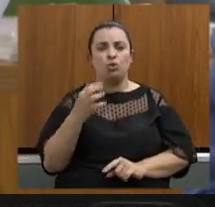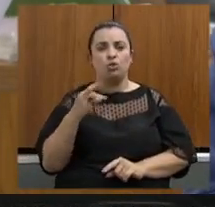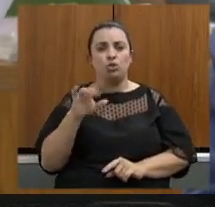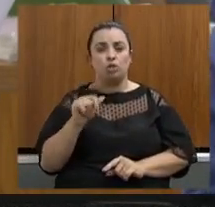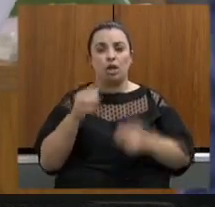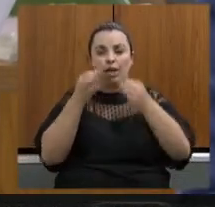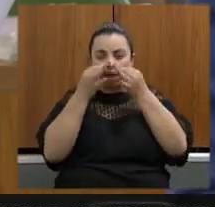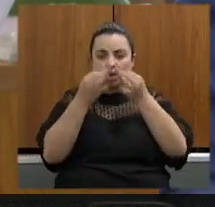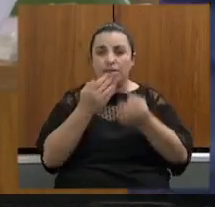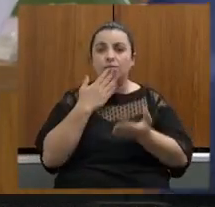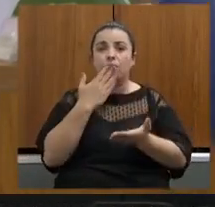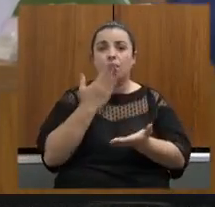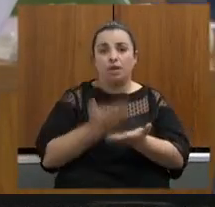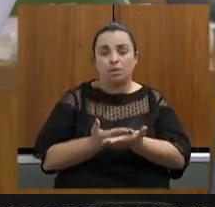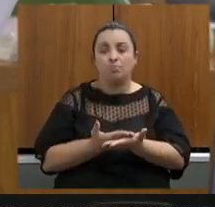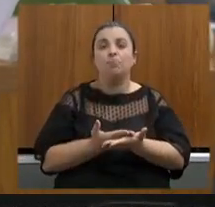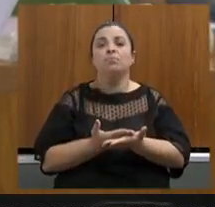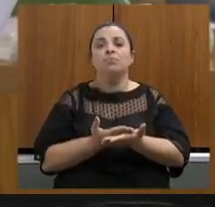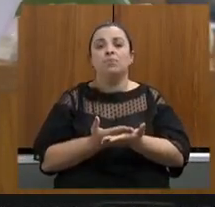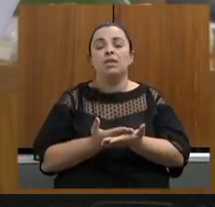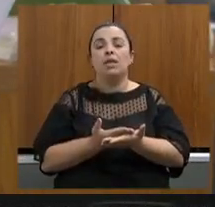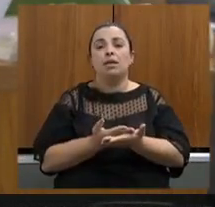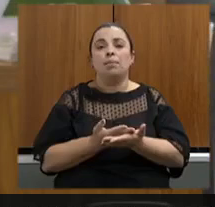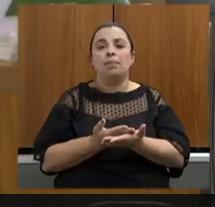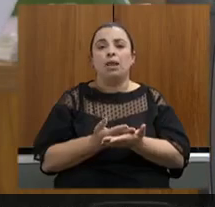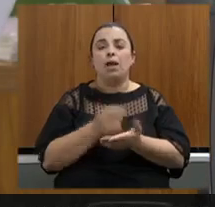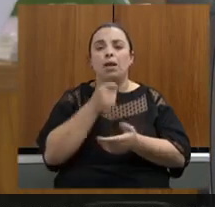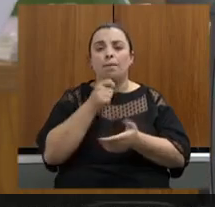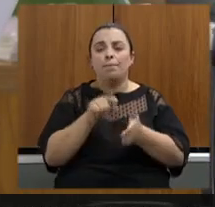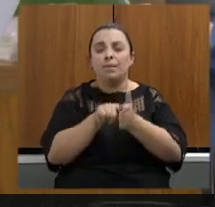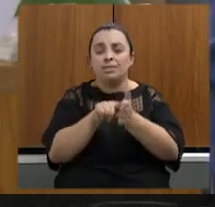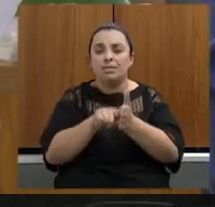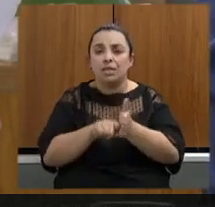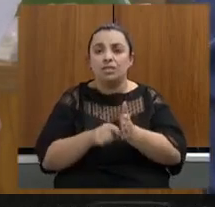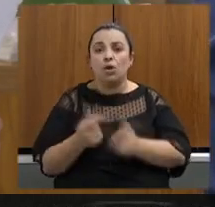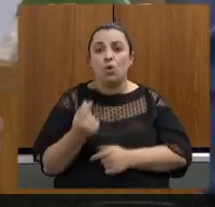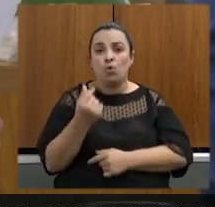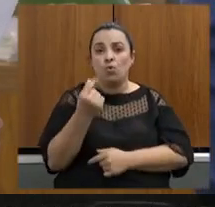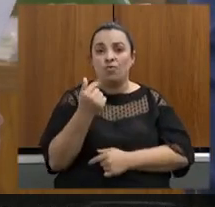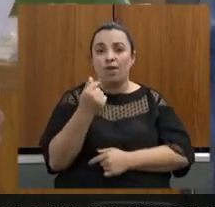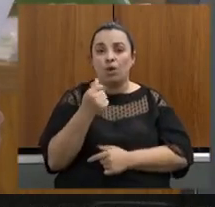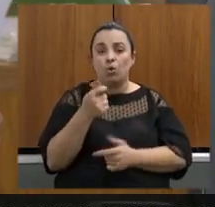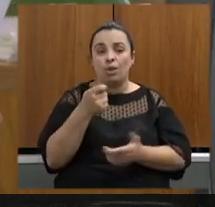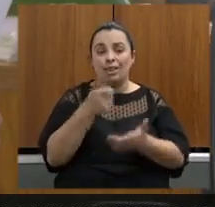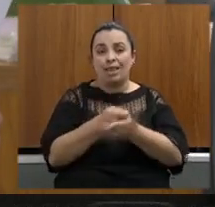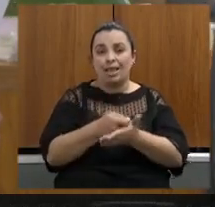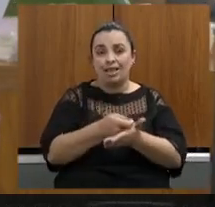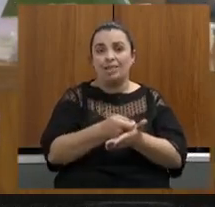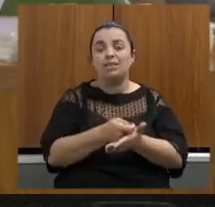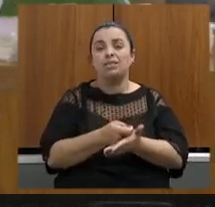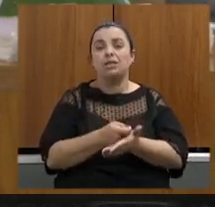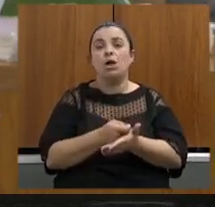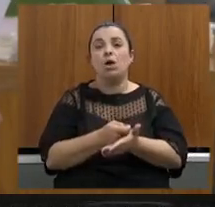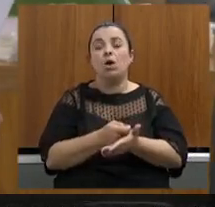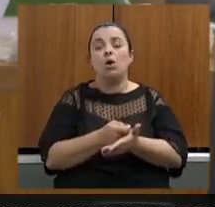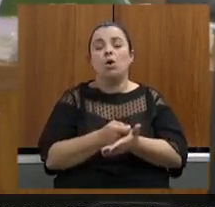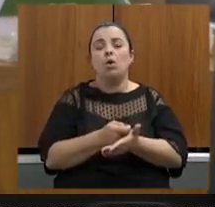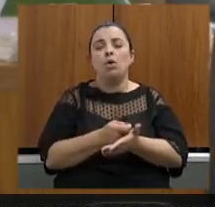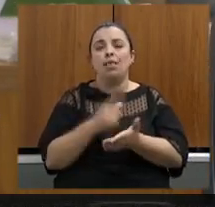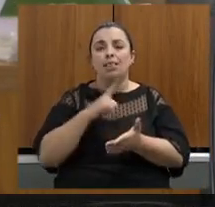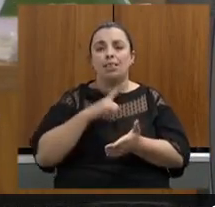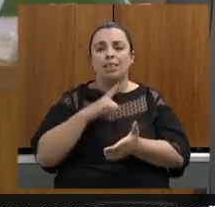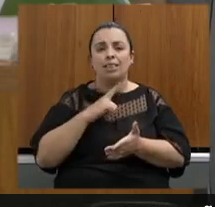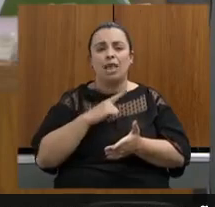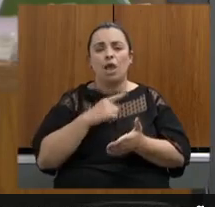atenção ao requerimento EA partir da consulta o valor da indenização é definido pela extensão dos danos sofridos